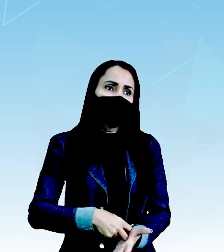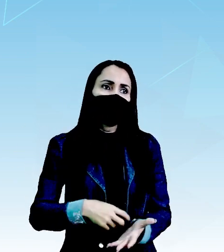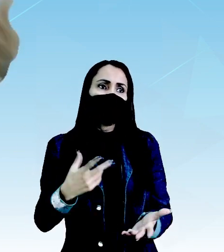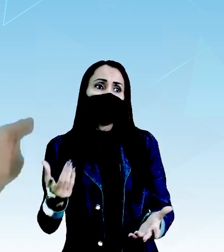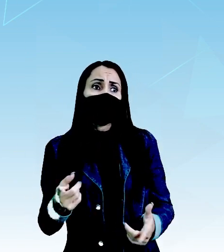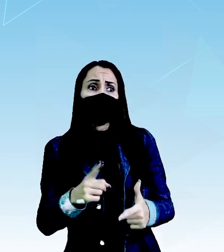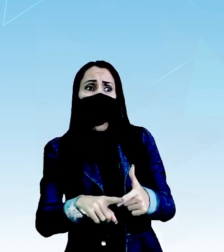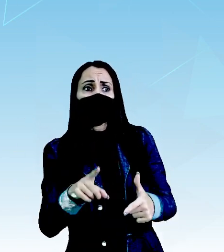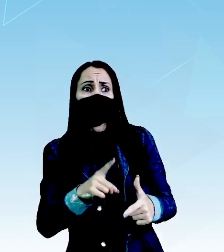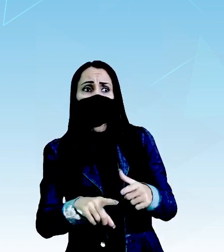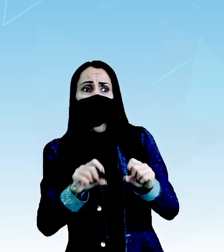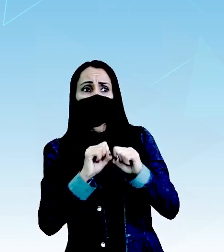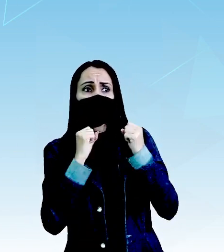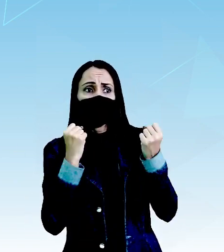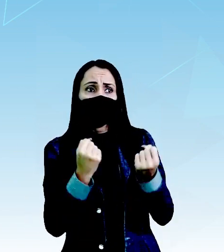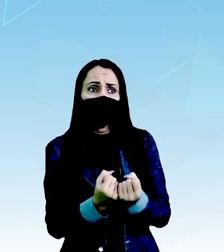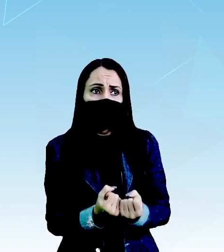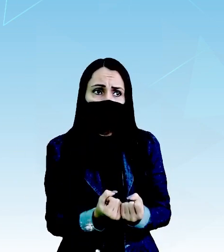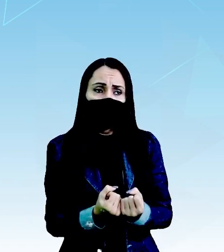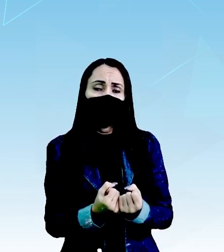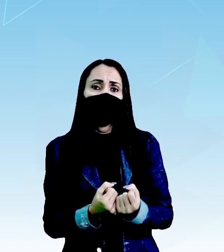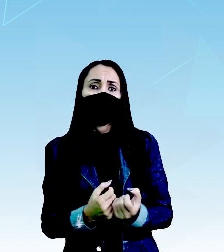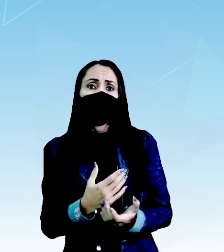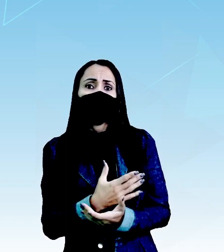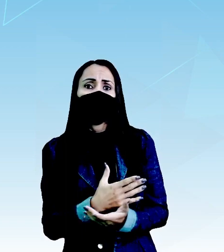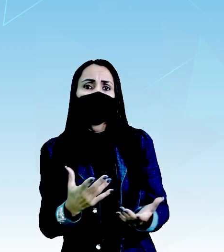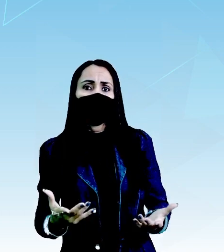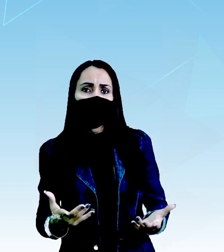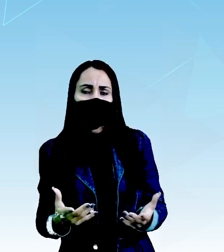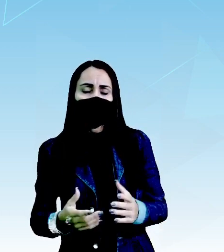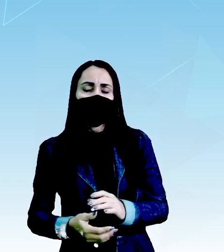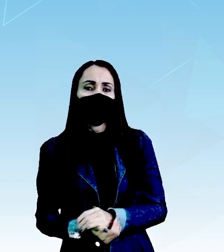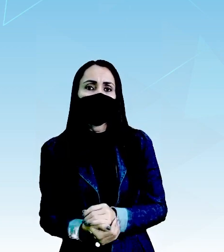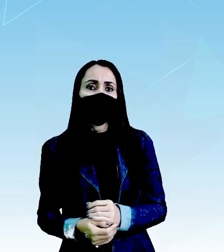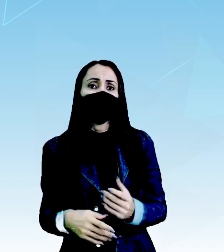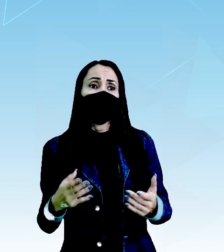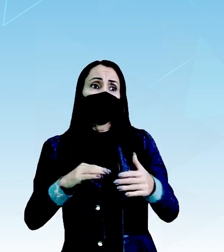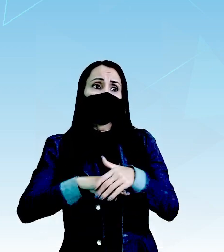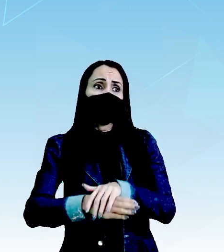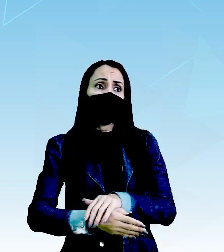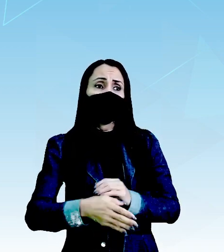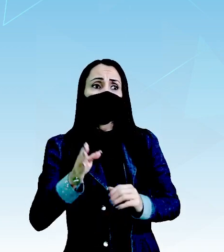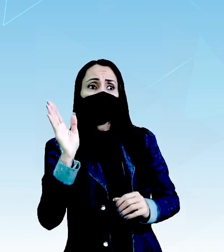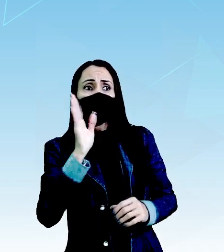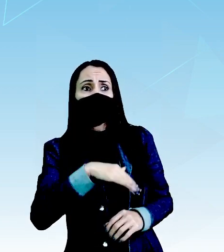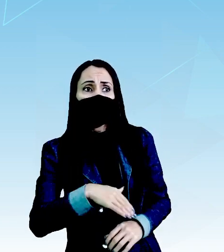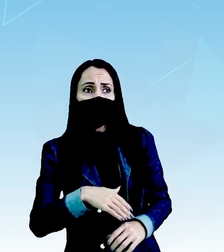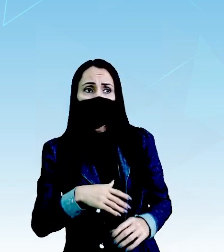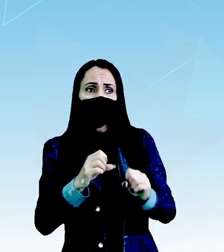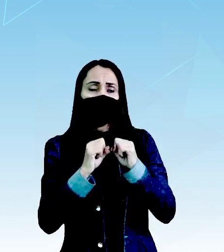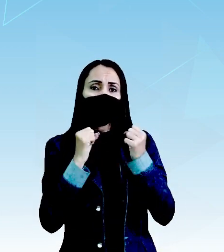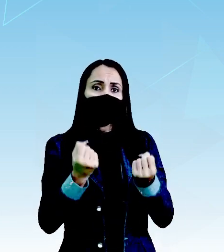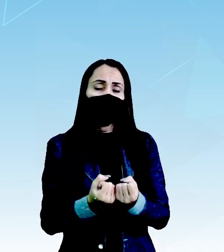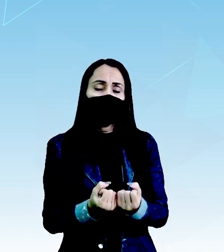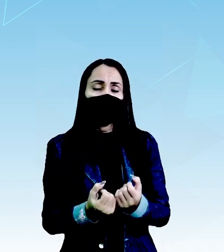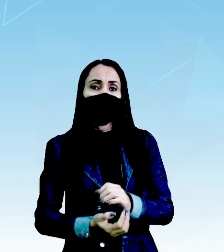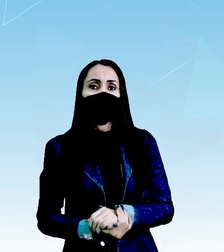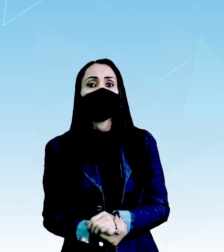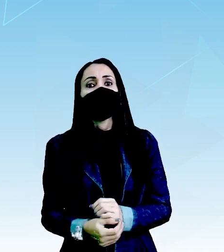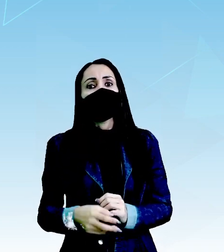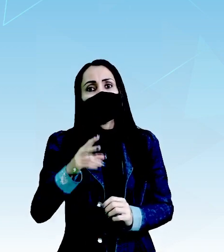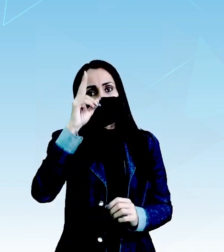sociedade, castigar os maus hábitos da sociedade. Ela é moralizante. E lembrem-se que